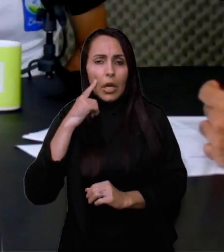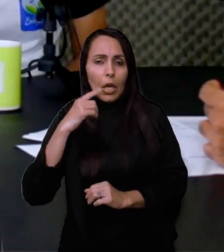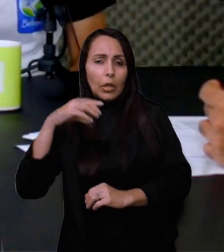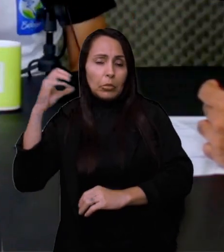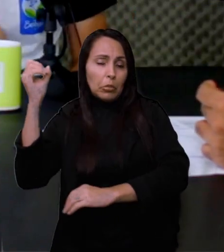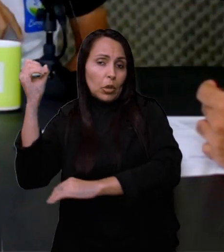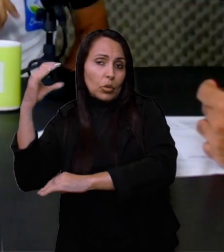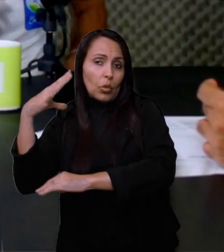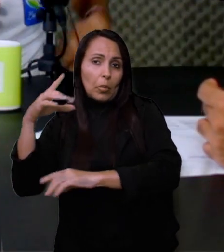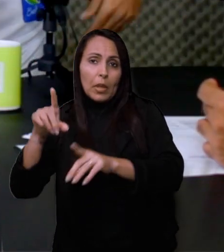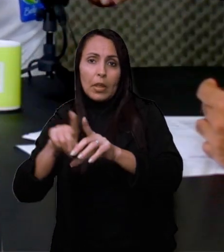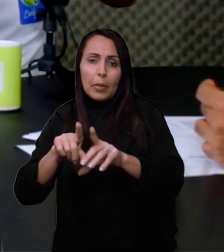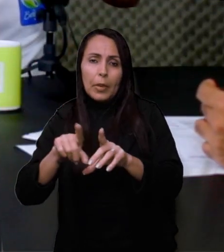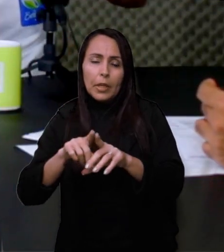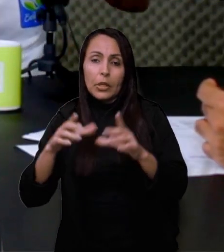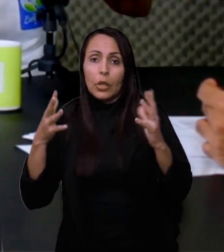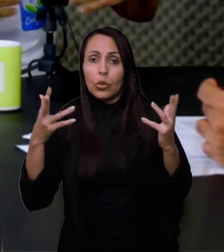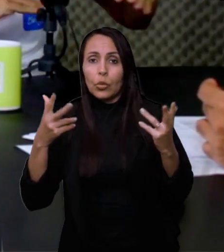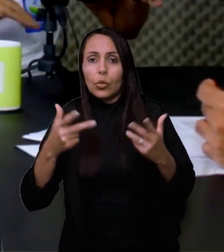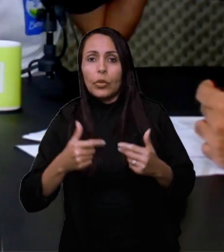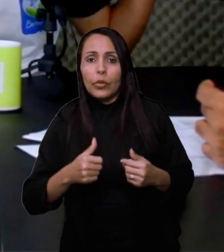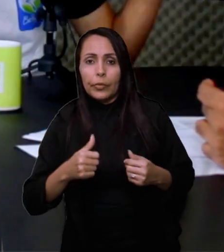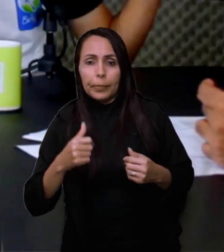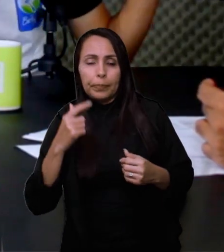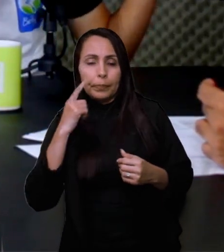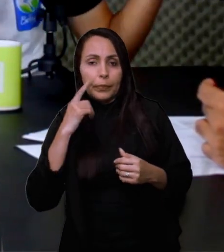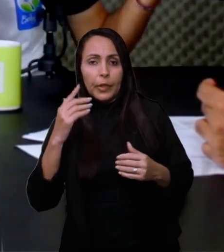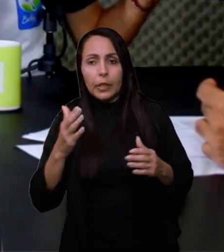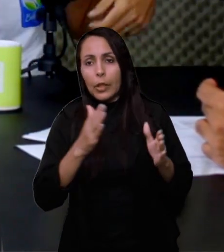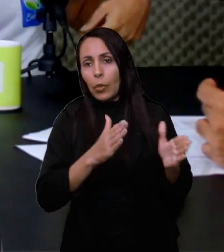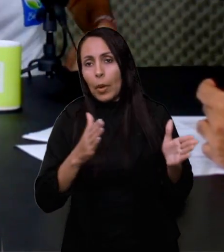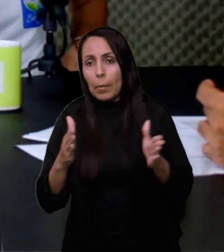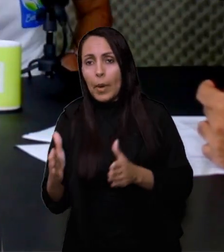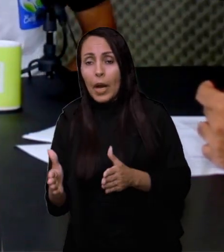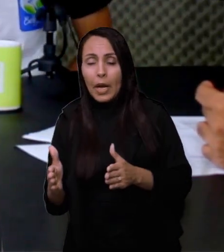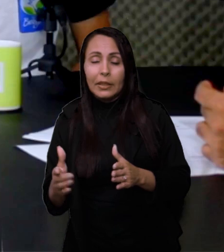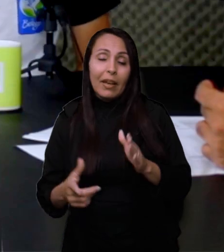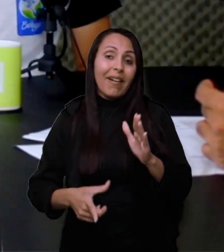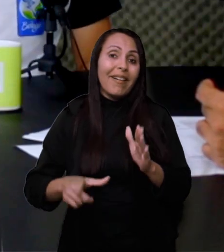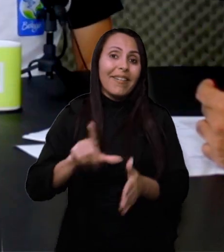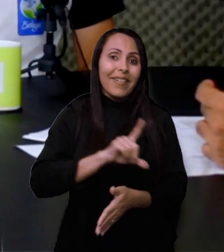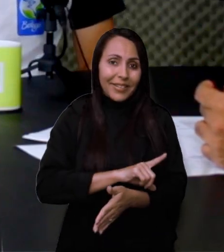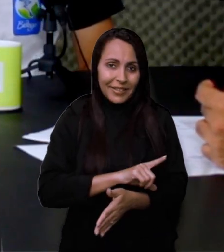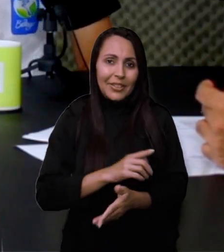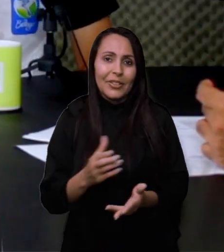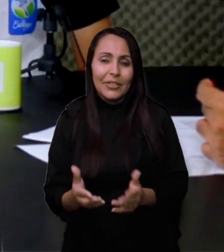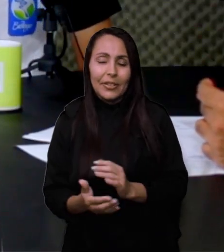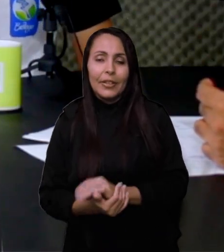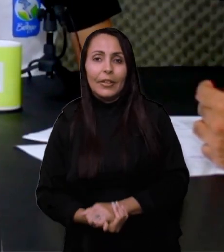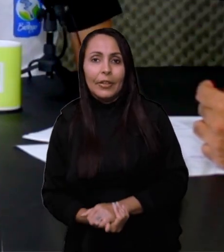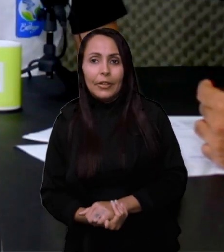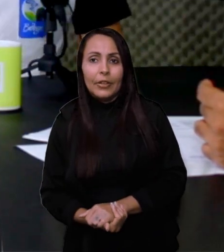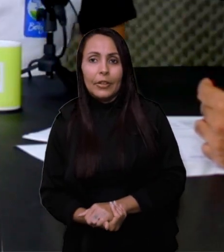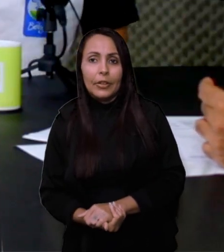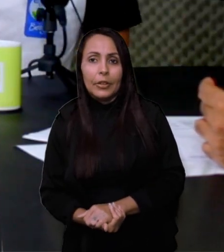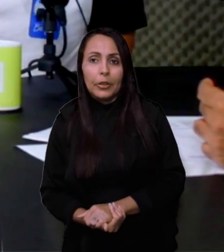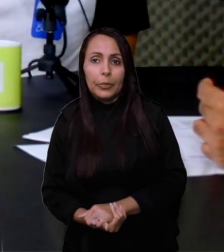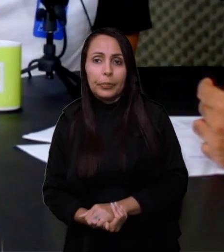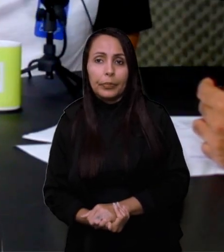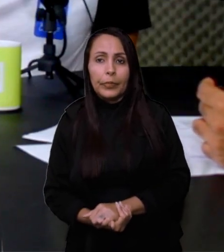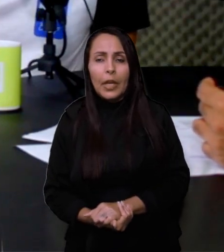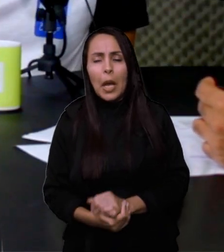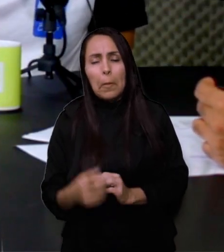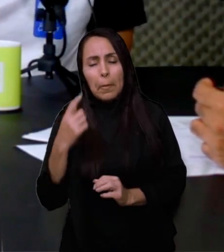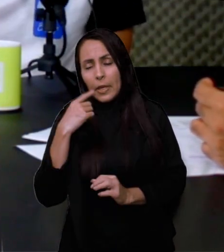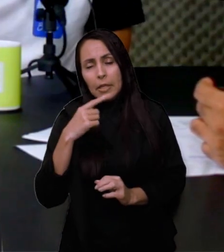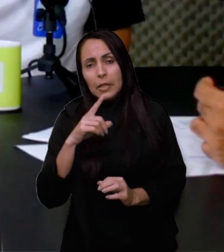sombra até tudo se ficar com sombra. Tem uma parte que já vai ficar com sombra muito antes, horas antes, entendeu? Sim, Então isso sim. afeta também. Com certeza. Ah, Daniel, mas é pouca